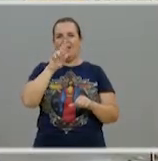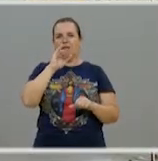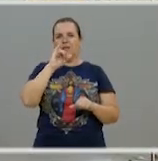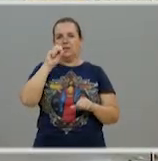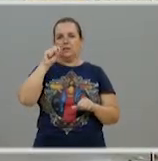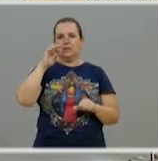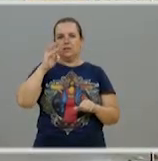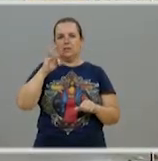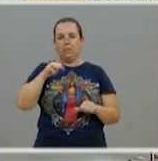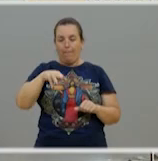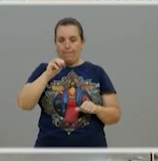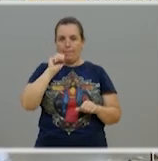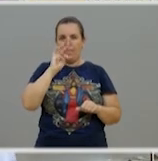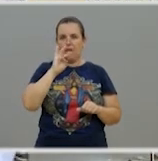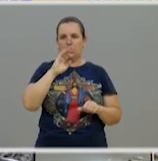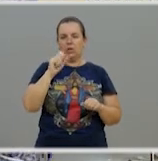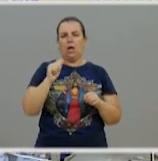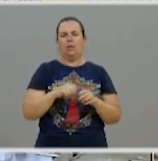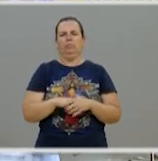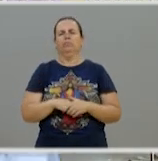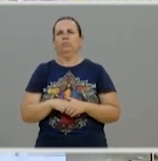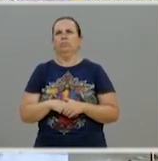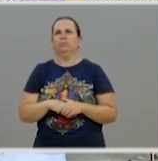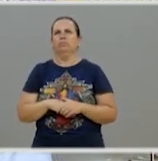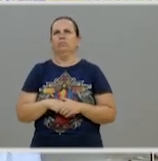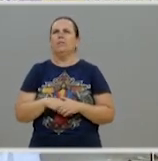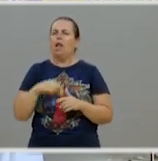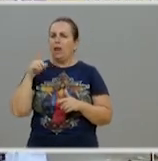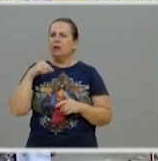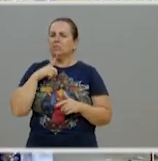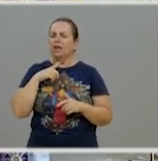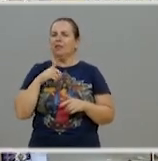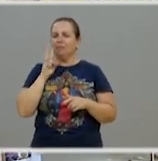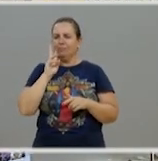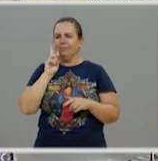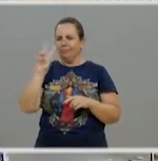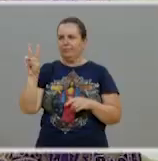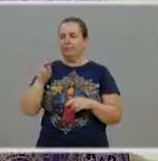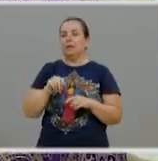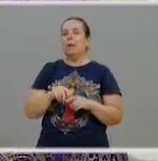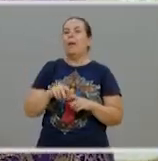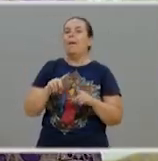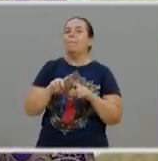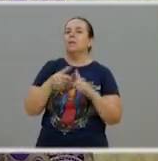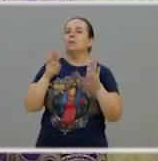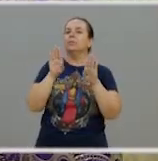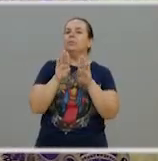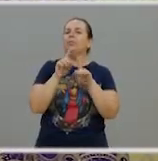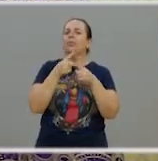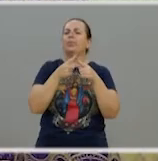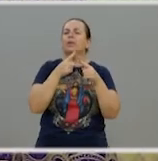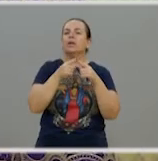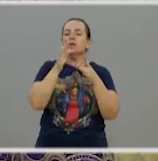íngreme. Por que Jesus não rezou lá embaixo? Porque é preciso às